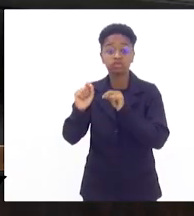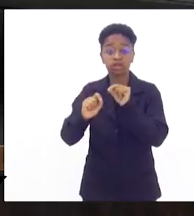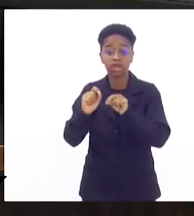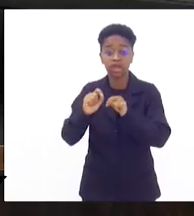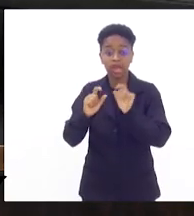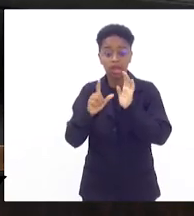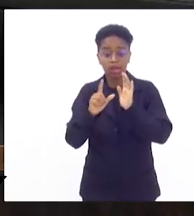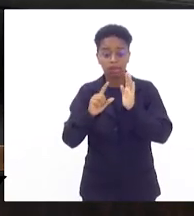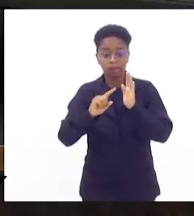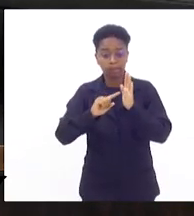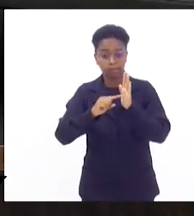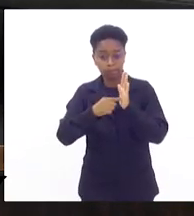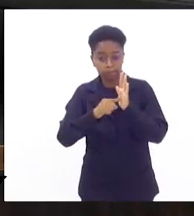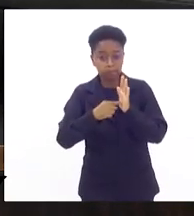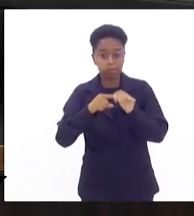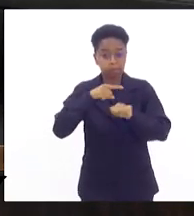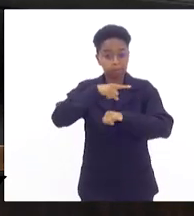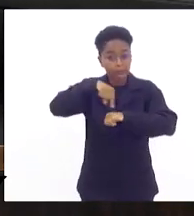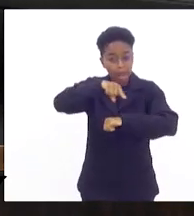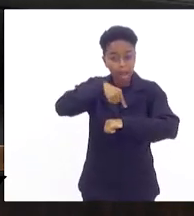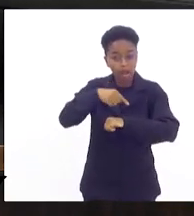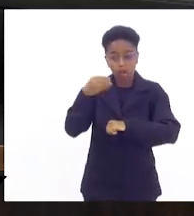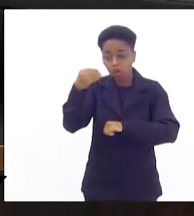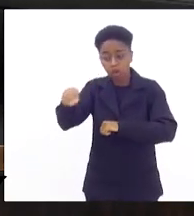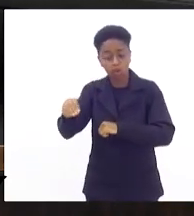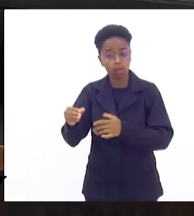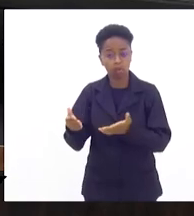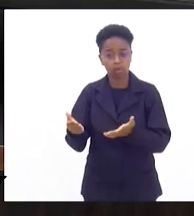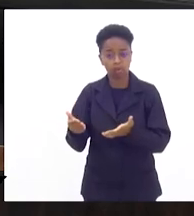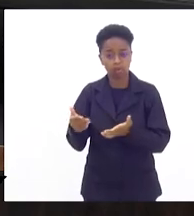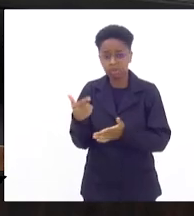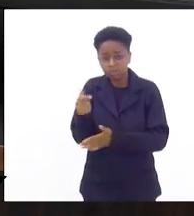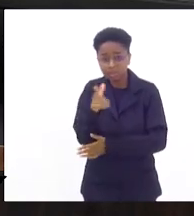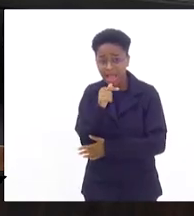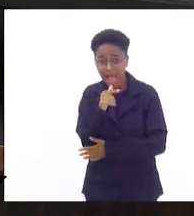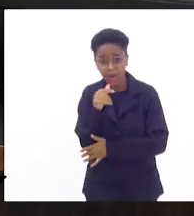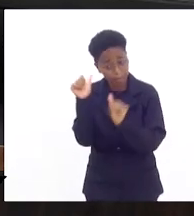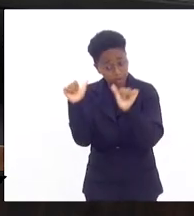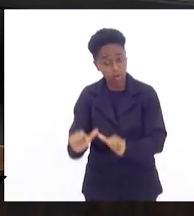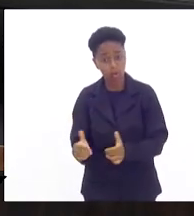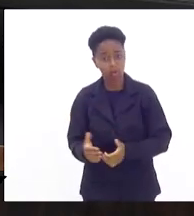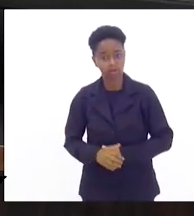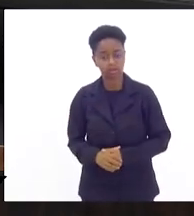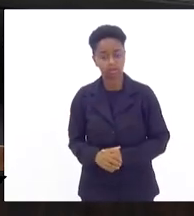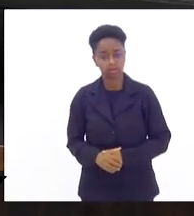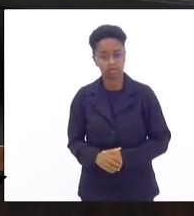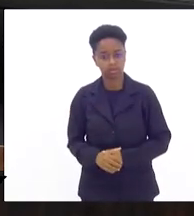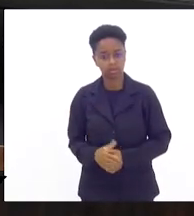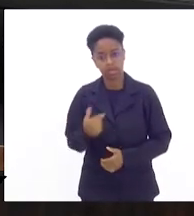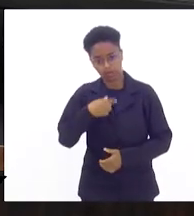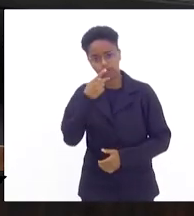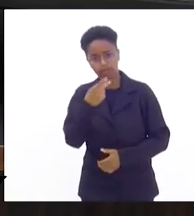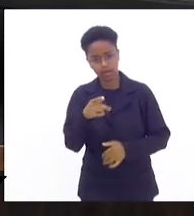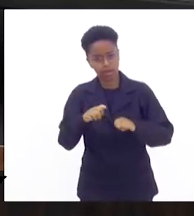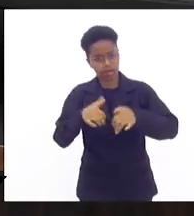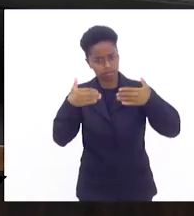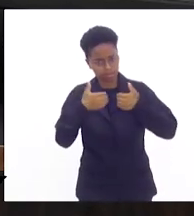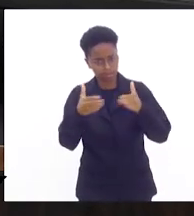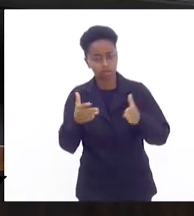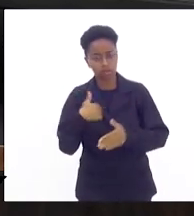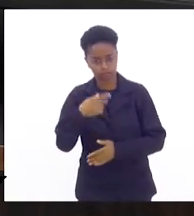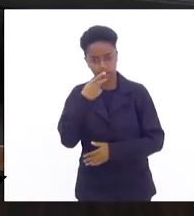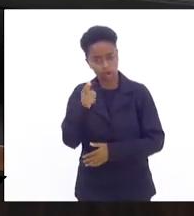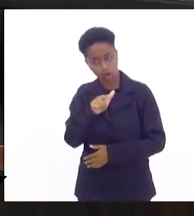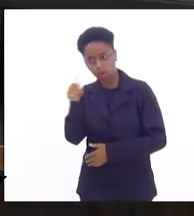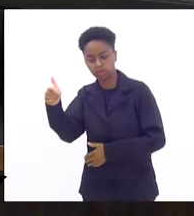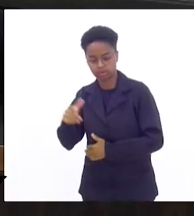das pessoas, colocando hidrômetro onde não existia água, que é pior ainda. E falei isso na audiência pública aqui, na